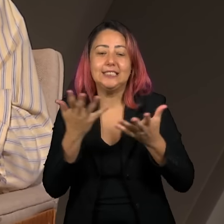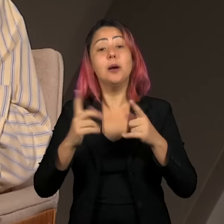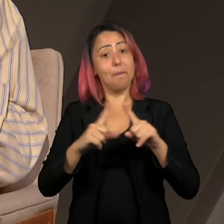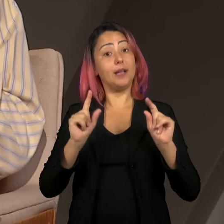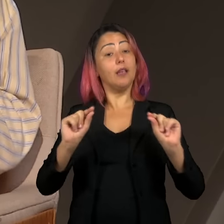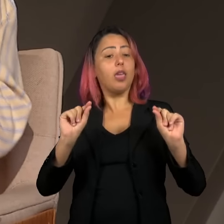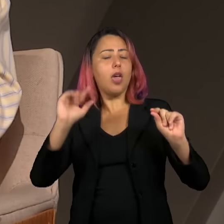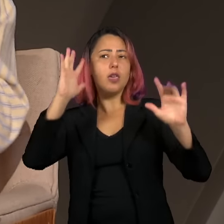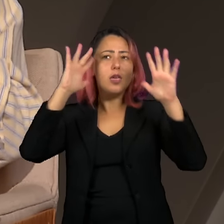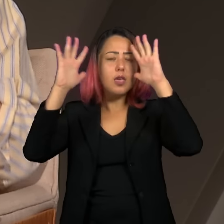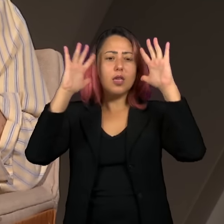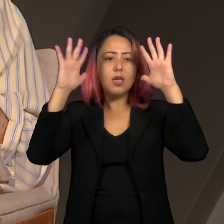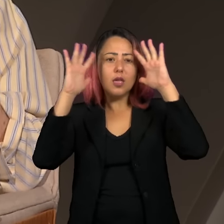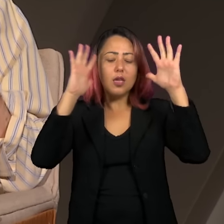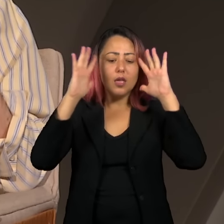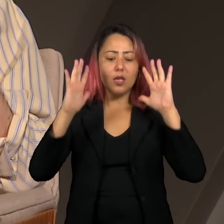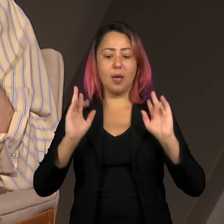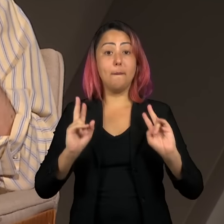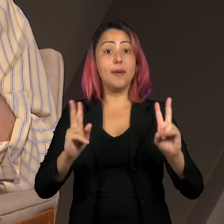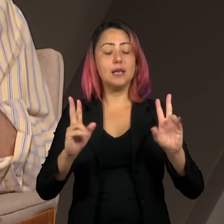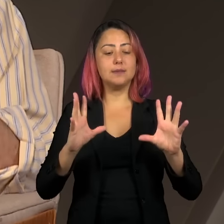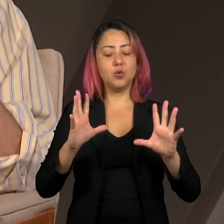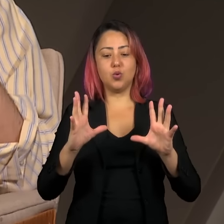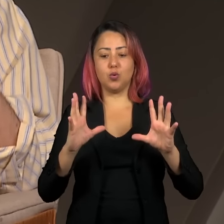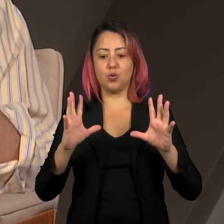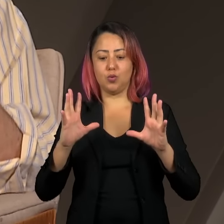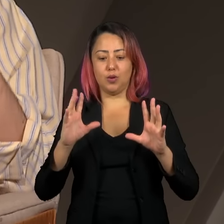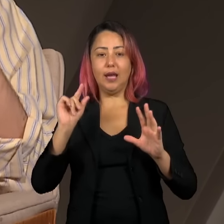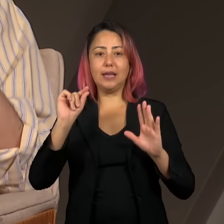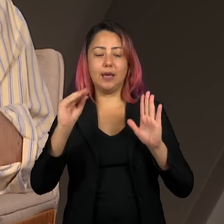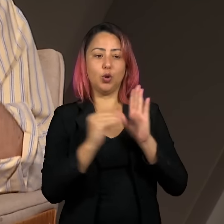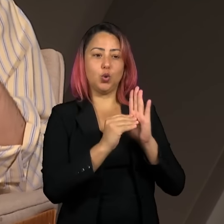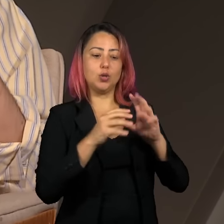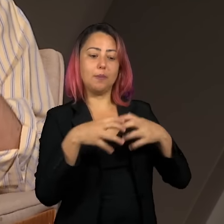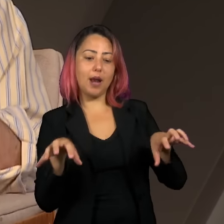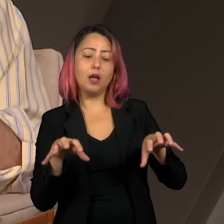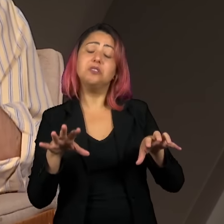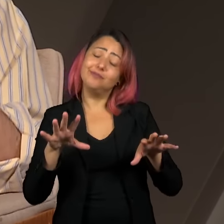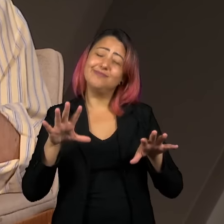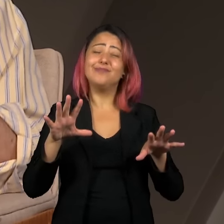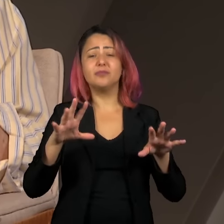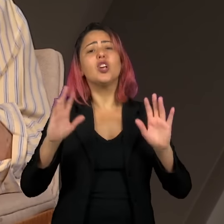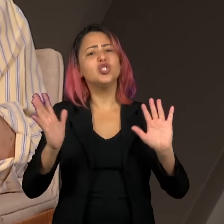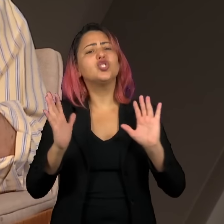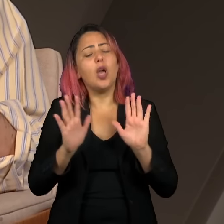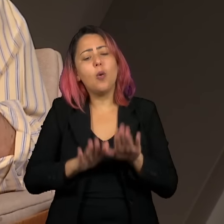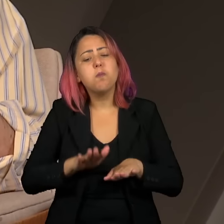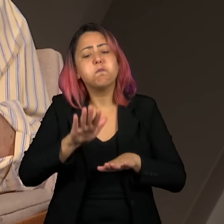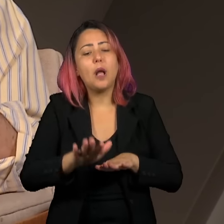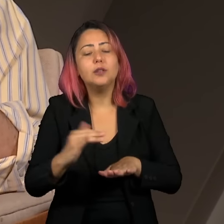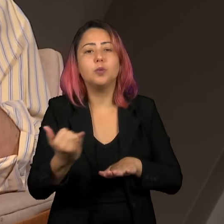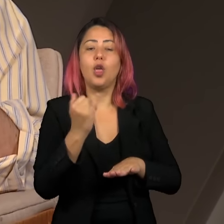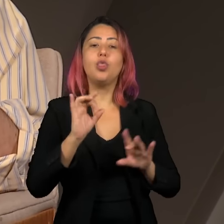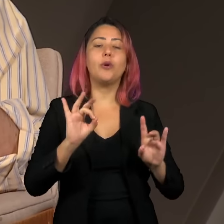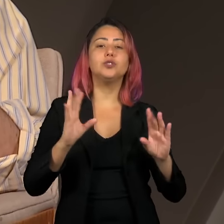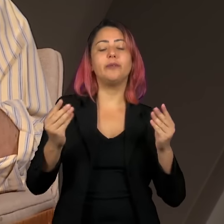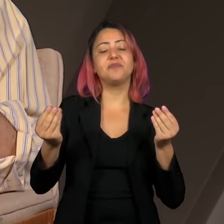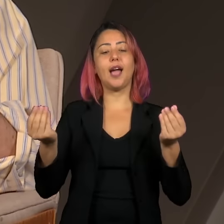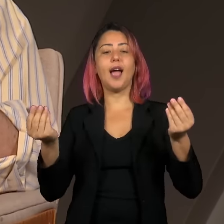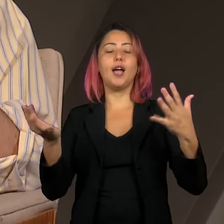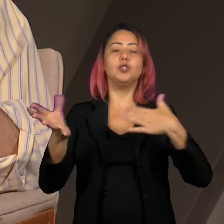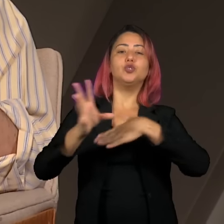de né mesmo desarticulado pensou integrado a atividade que tá sendo desenvolvido não é Perfumaria não